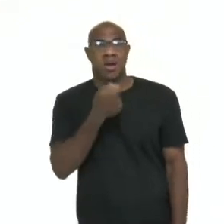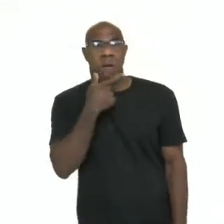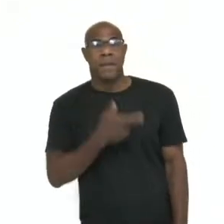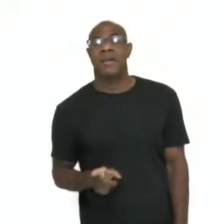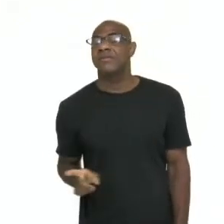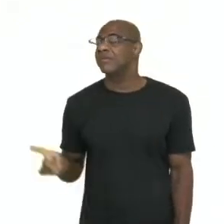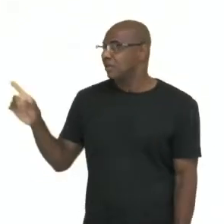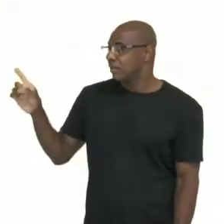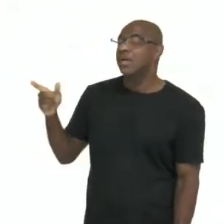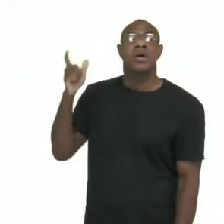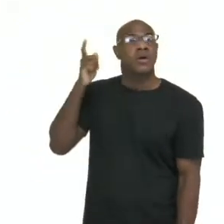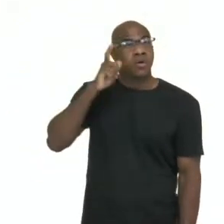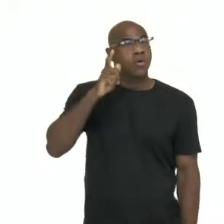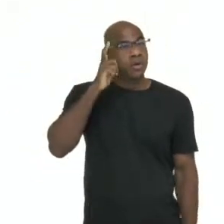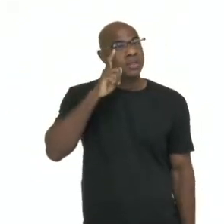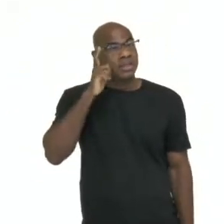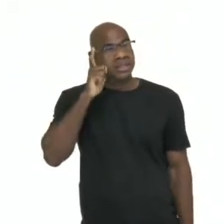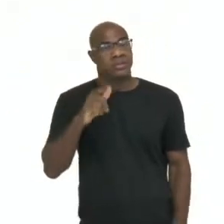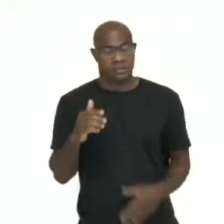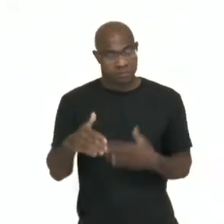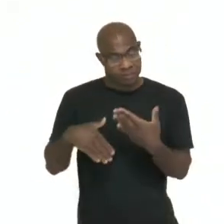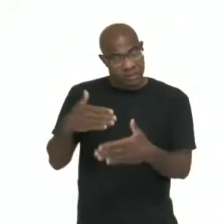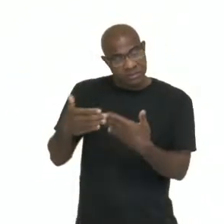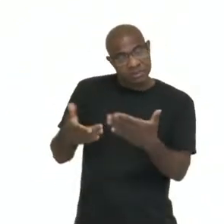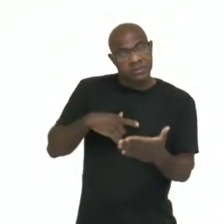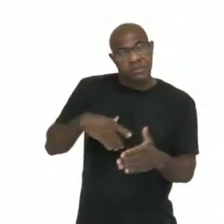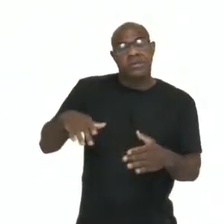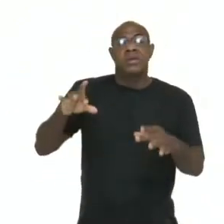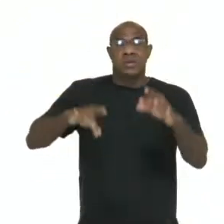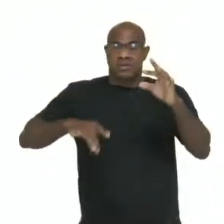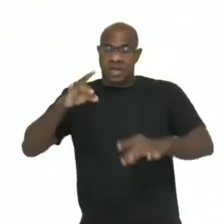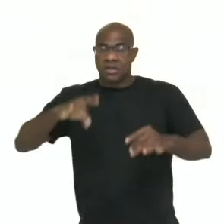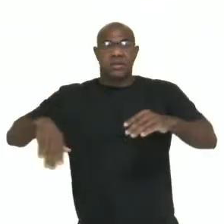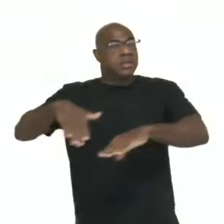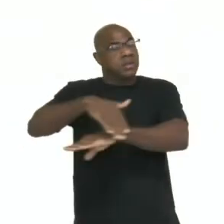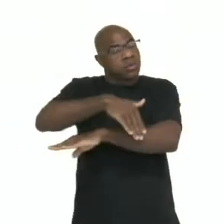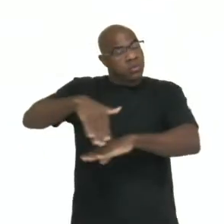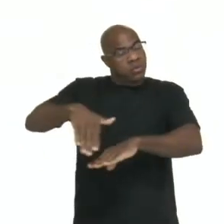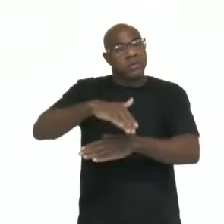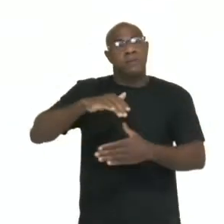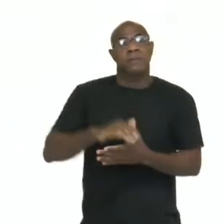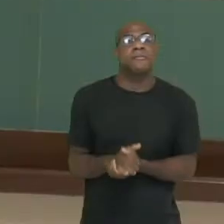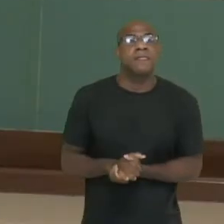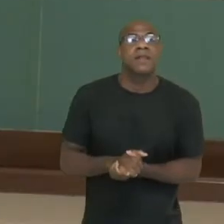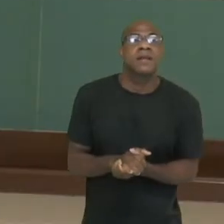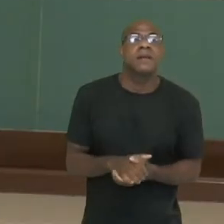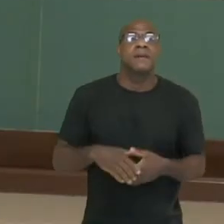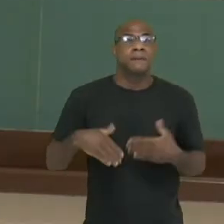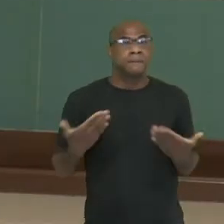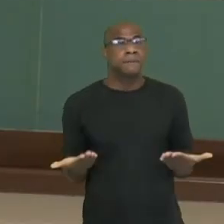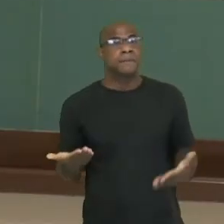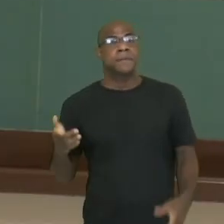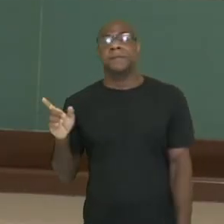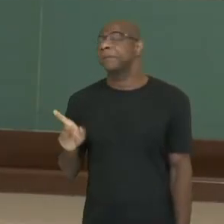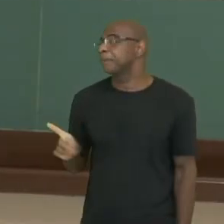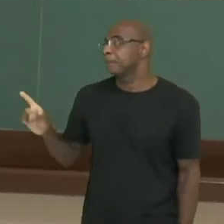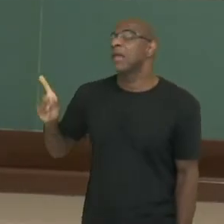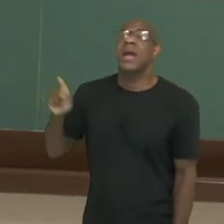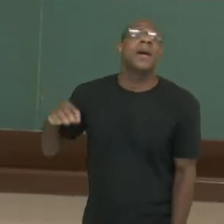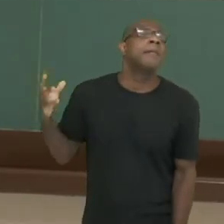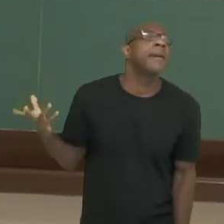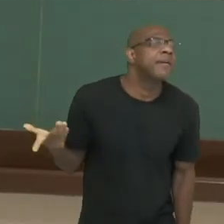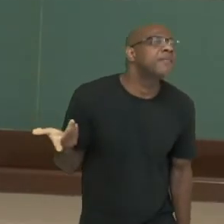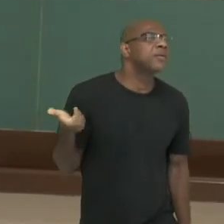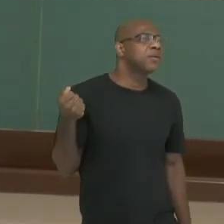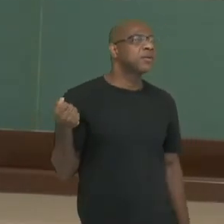dos procedimentos cênicos do teatro de rua, tornando-se um modelo desse tipo de teatro. Comédia dell'arte, gente, maravilhosa,